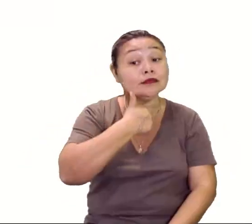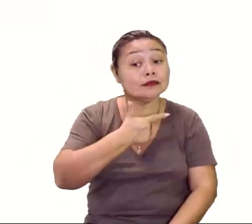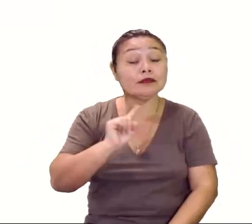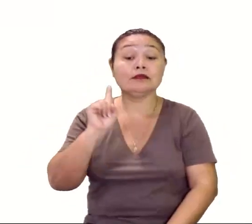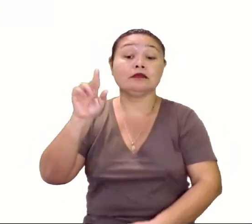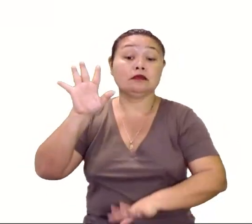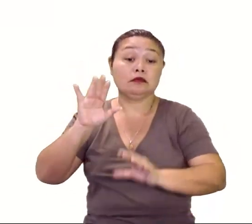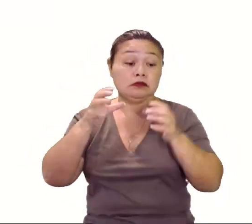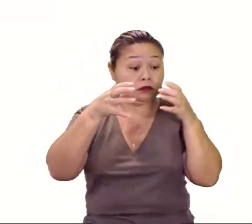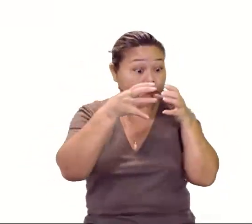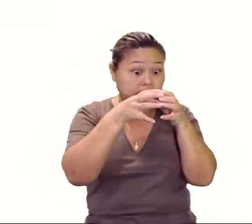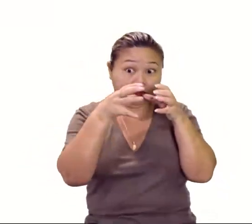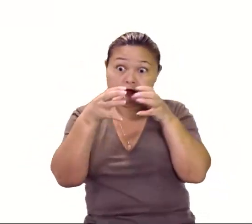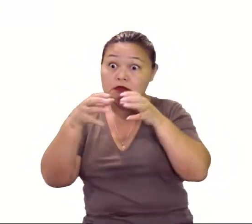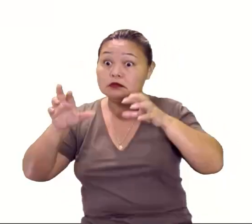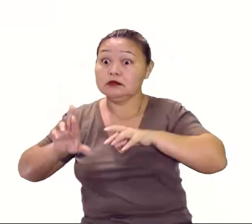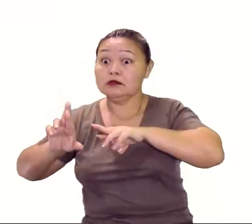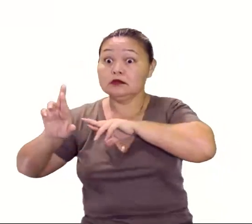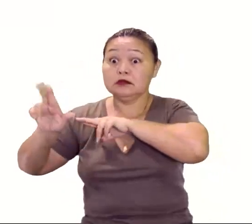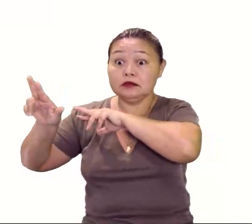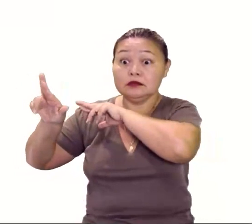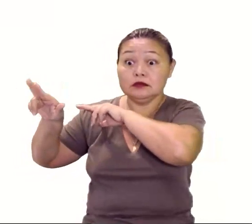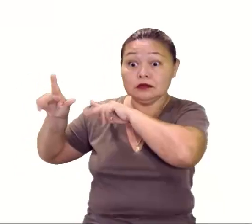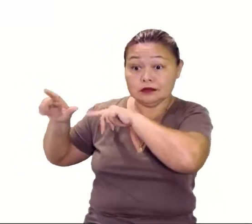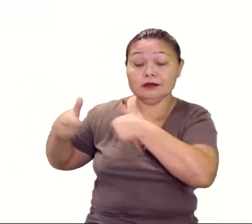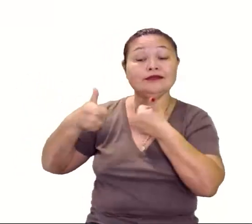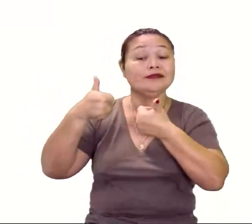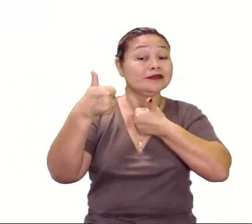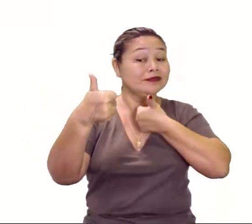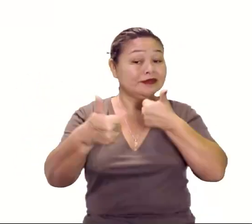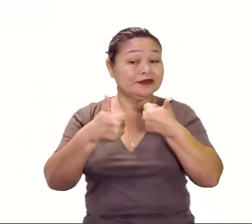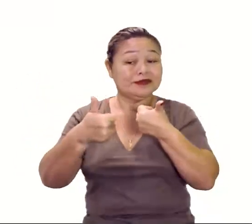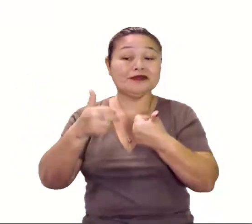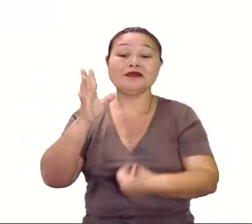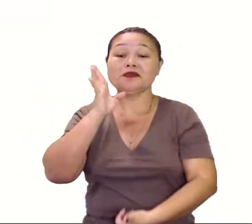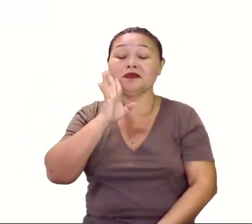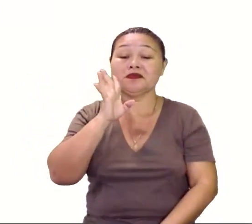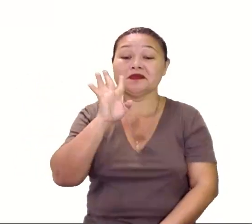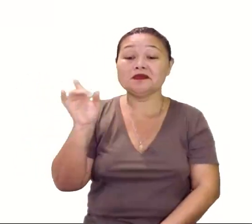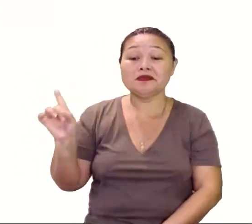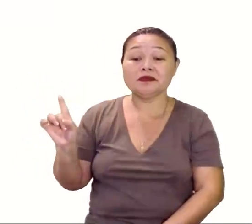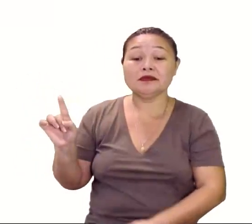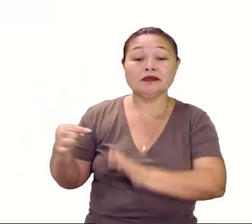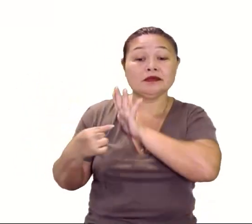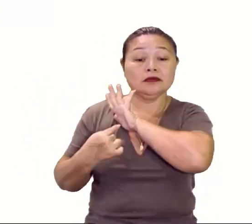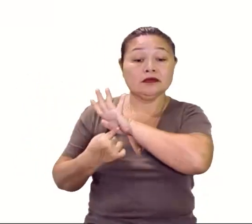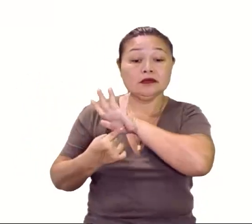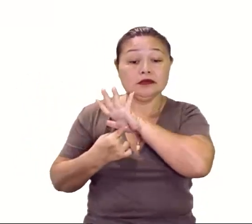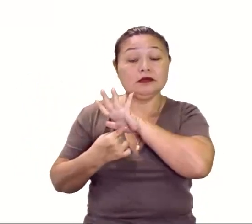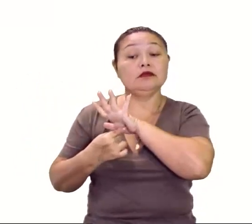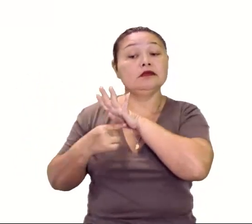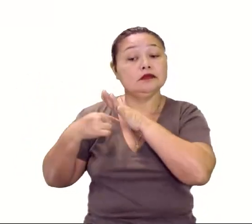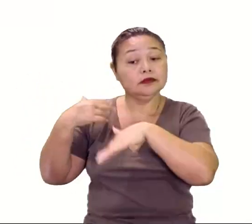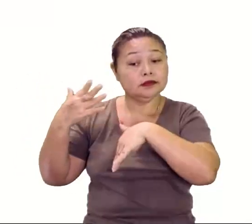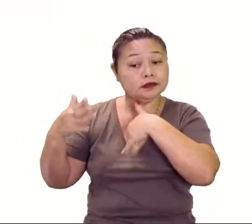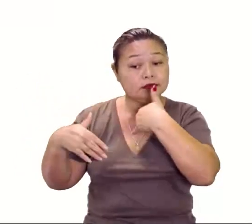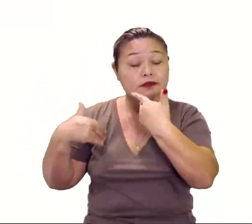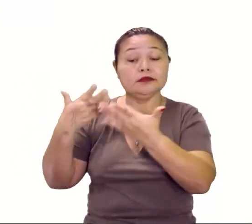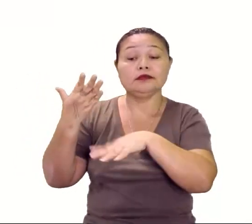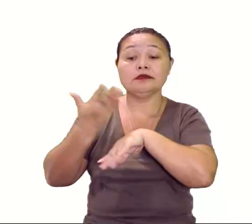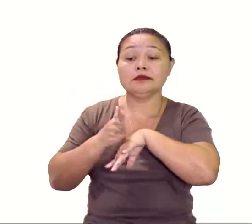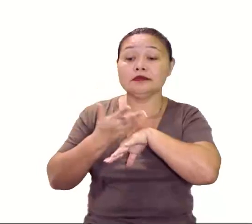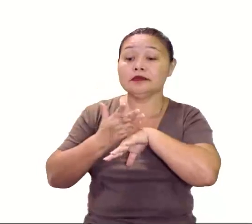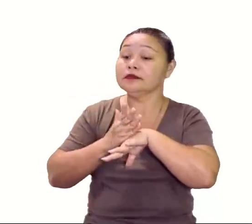temos alguns conjuntos diferentes aqui, ó. Beleza, olha que legal, né? E aqui a gente já vê, já está chegando aí na prática